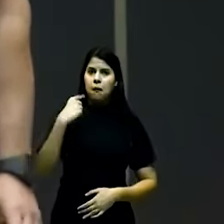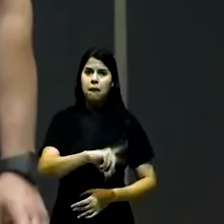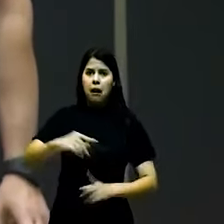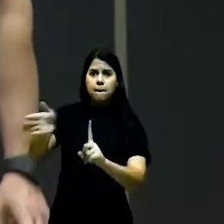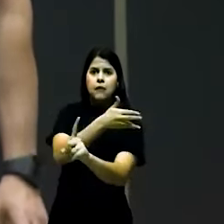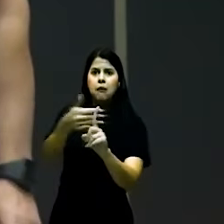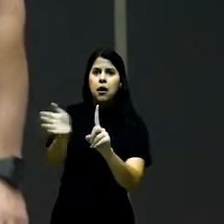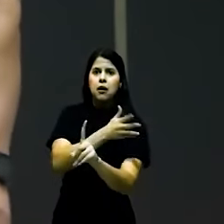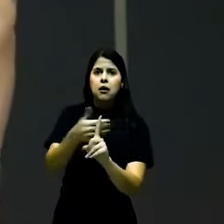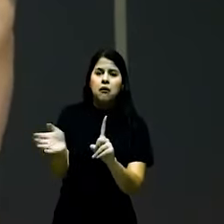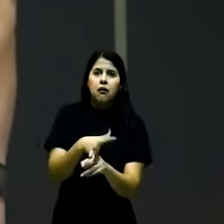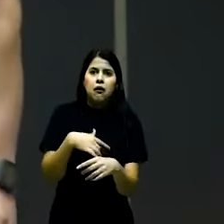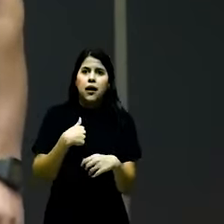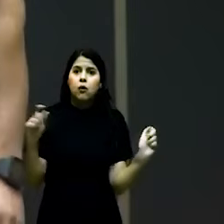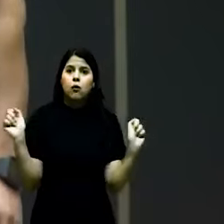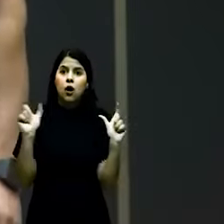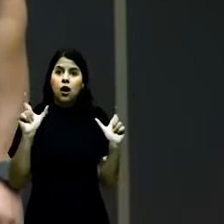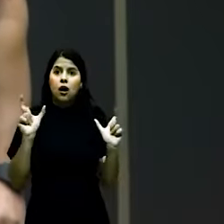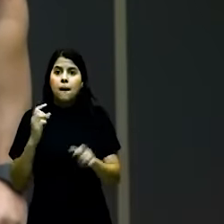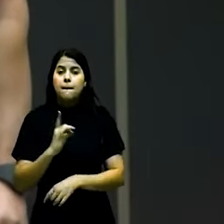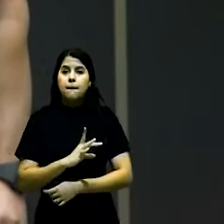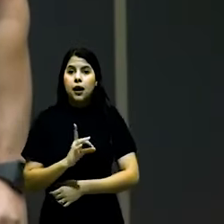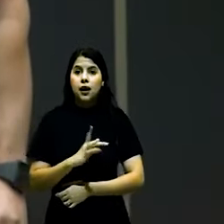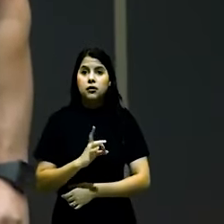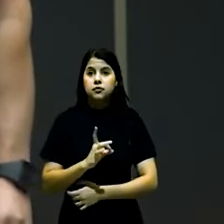Não tinha estrutura para receber uma ameaça daquela.